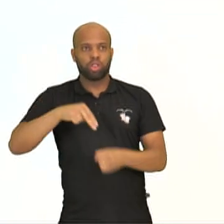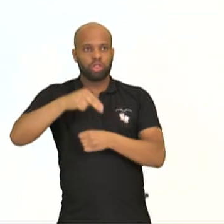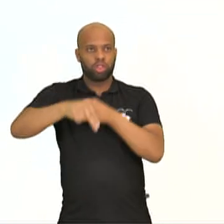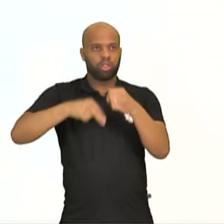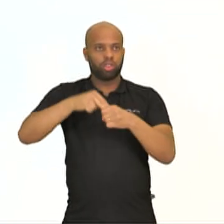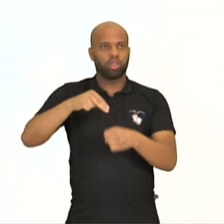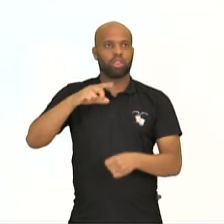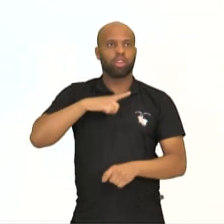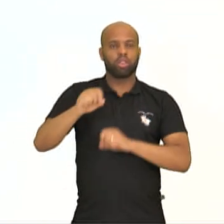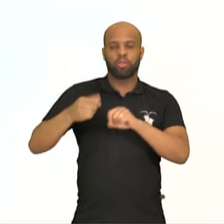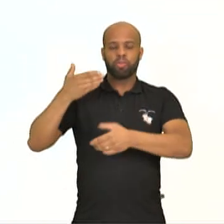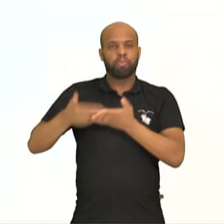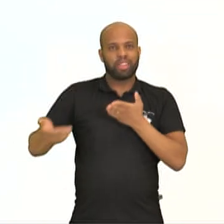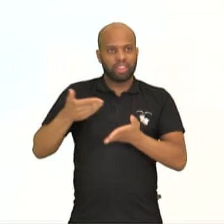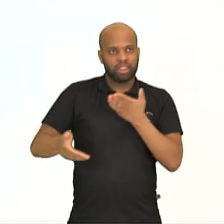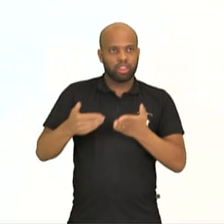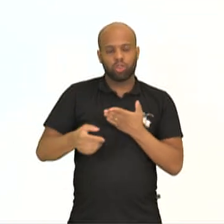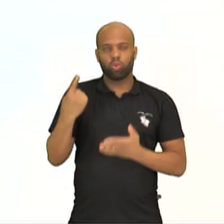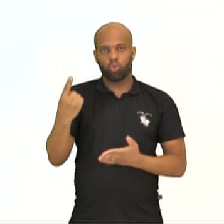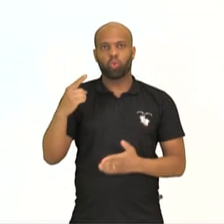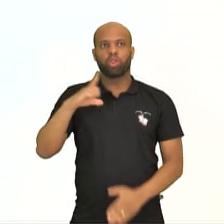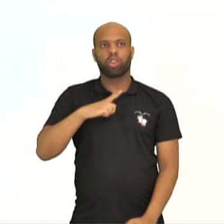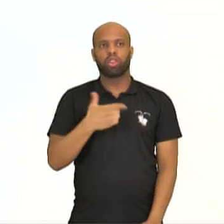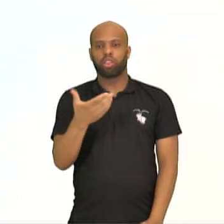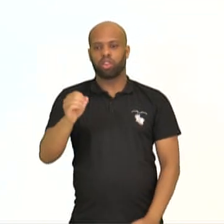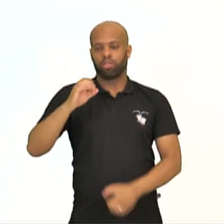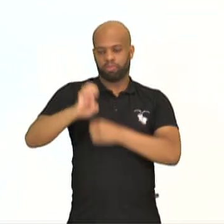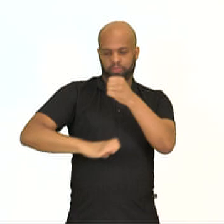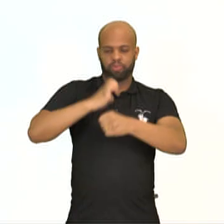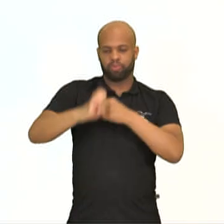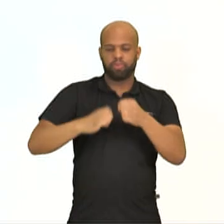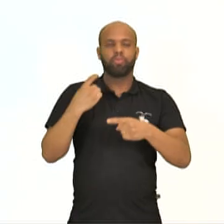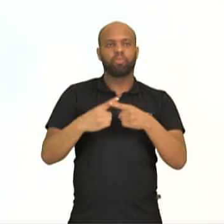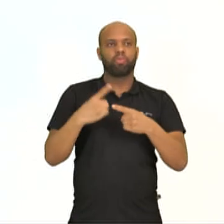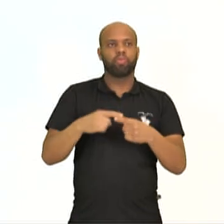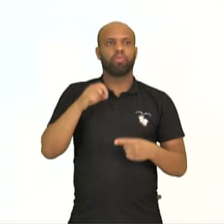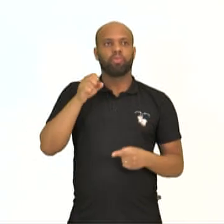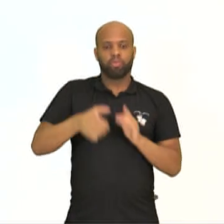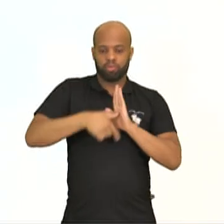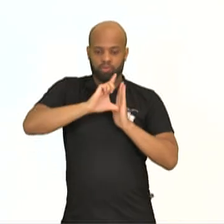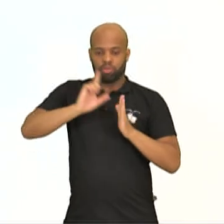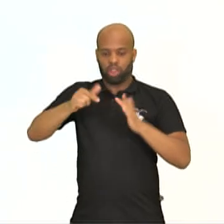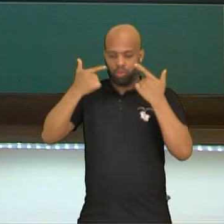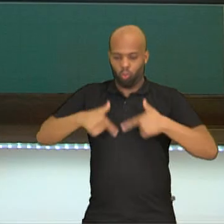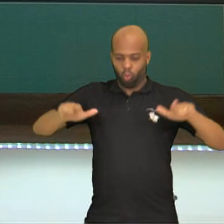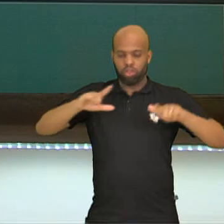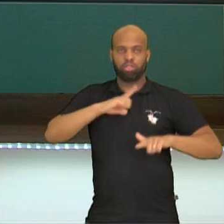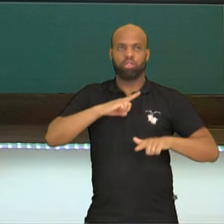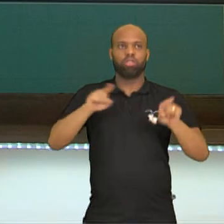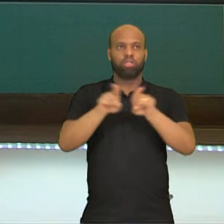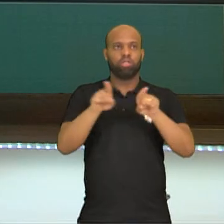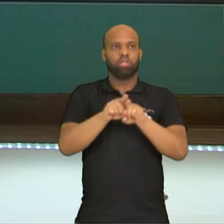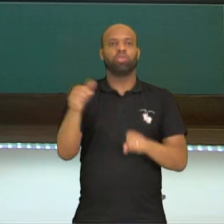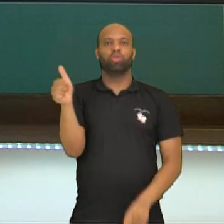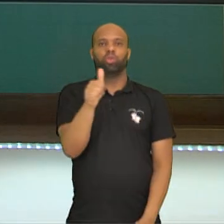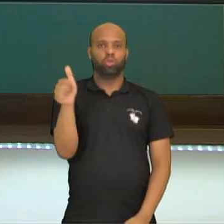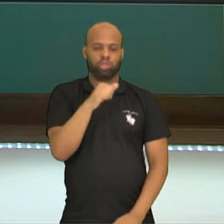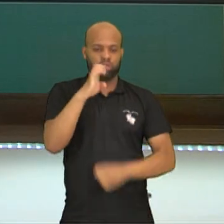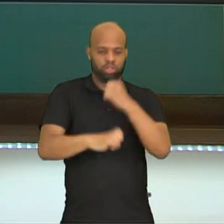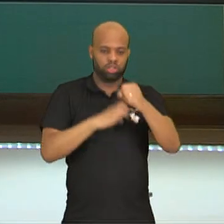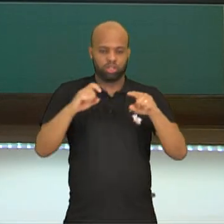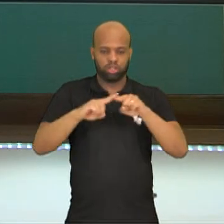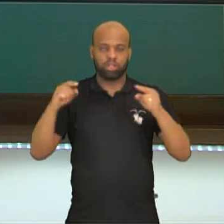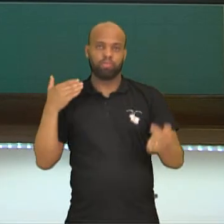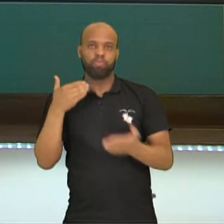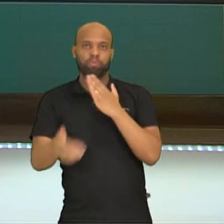núcleo e como ele perdeu um, ele está com 10 elétrons. Porque quando ele era um átomo neutro, ele também tinha 11 elétrons, mas